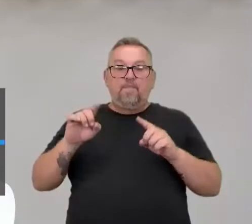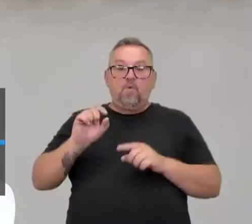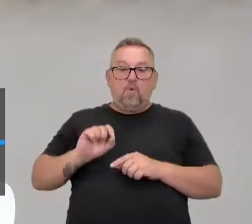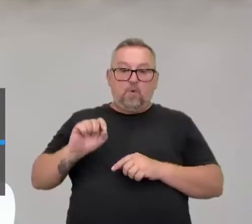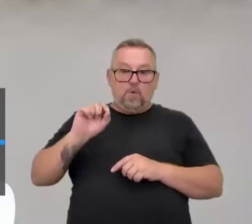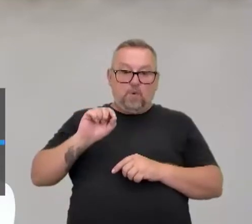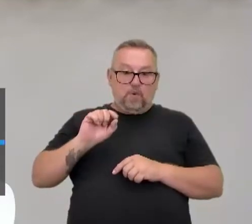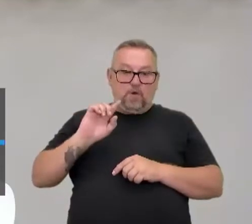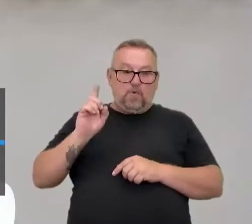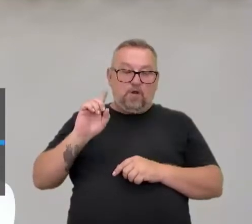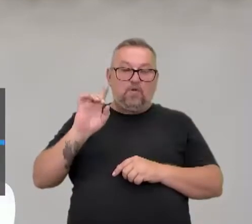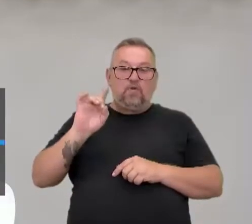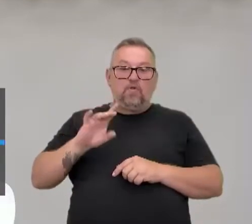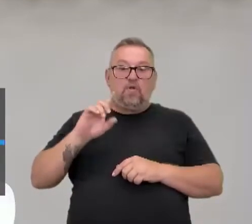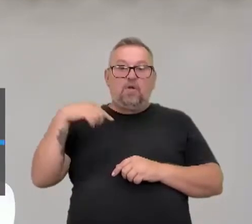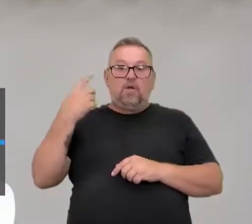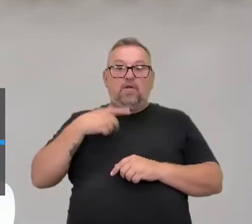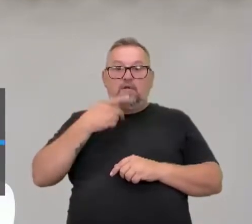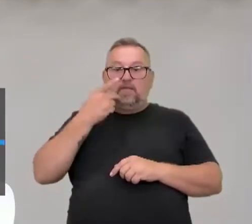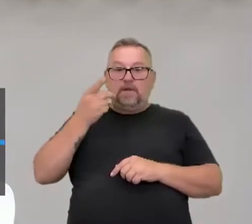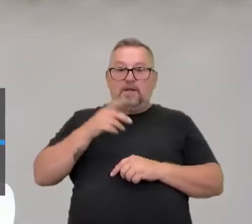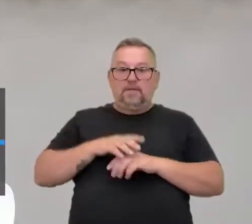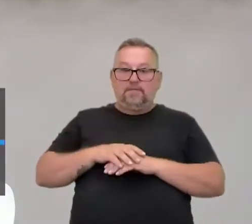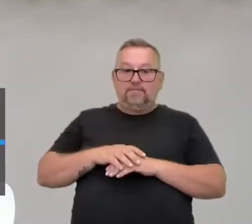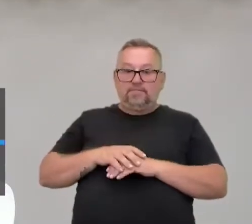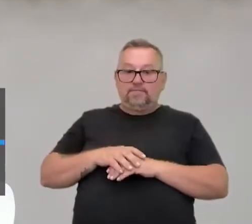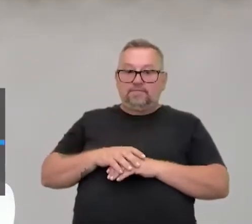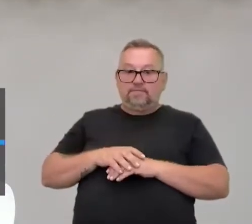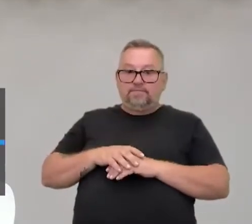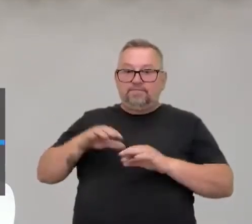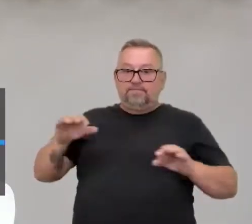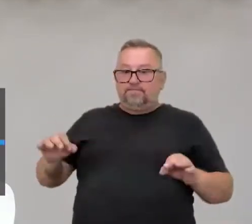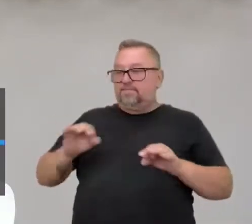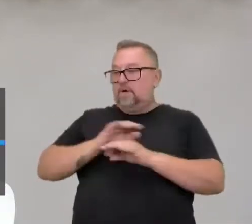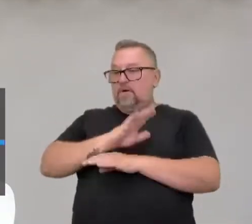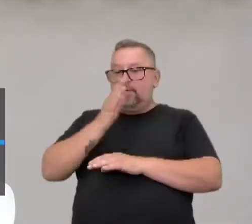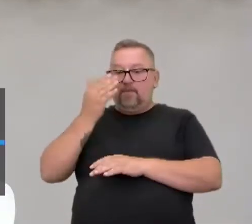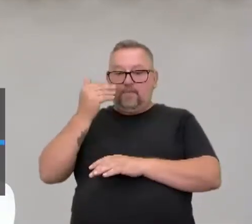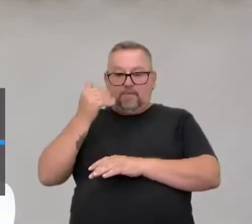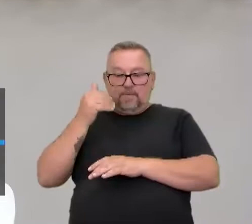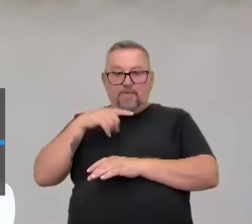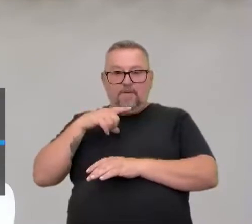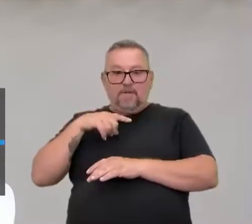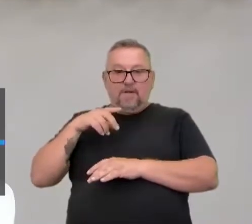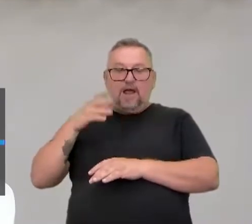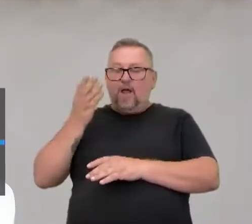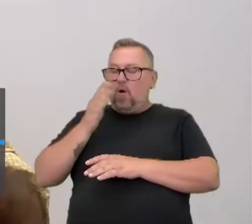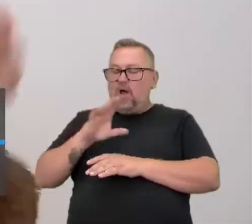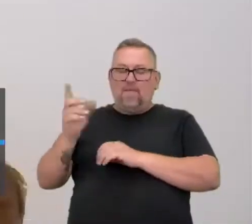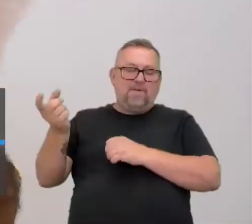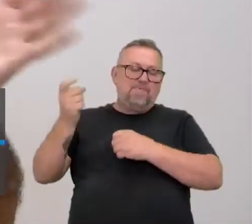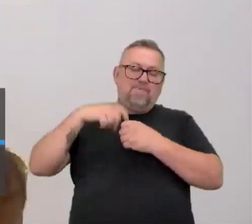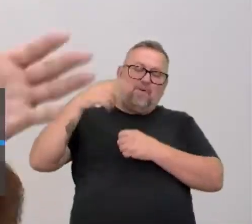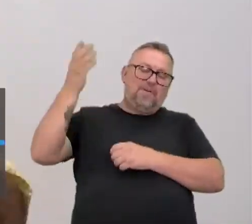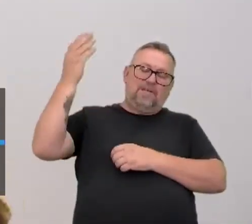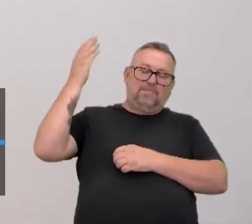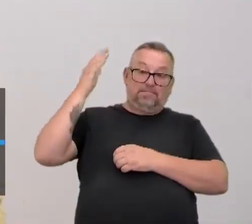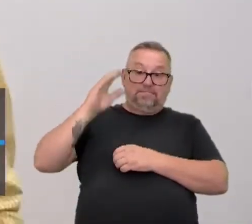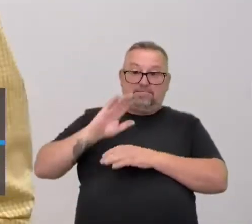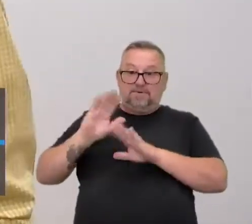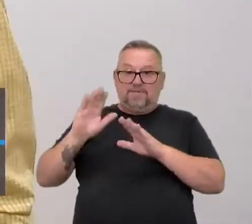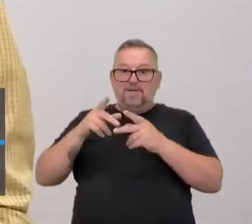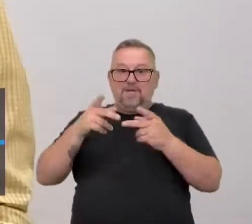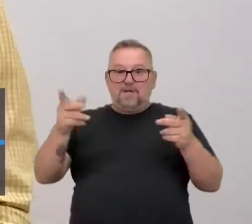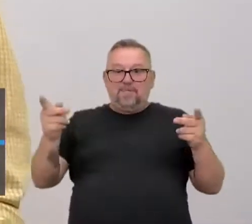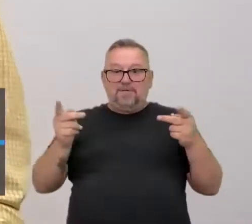questão aí não é justamente a gente virar e falar assim, então vamos acabar com a alimentação que estamos agora, vamos Pelo amor de Deus, eu não vivo sem pizza,